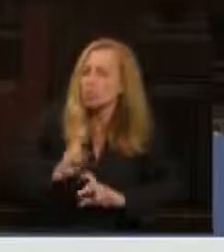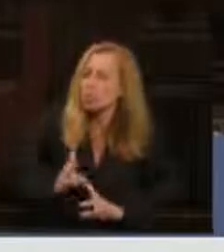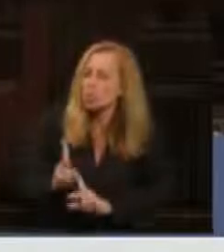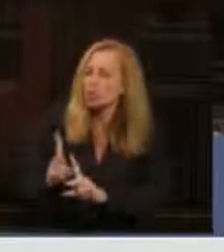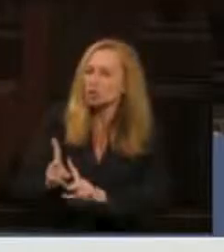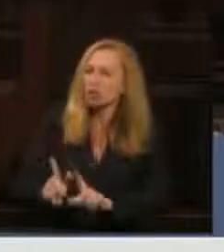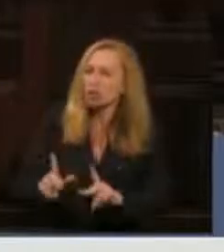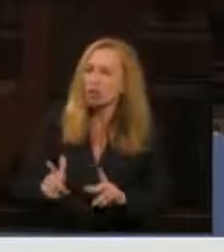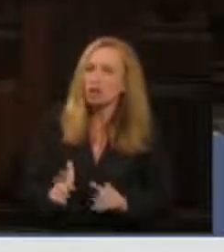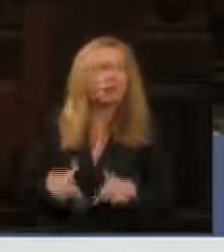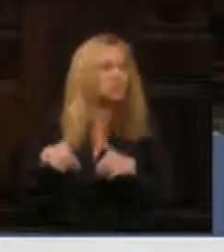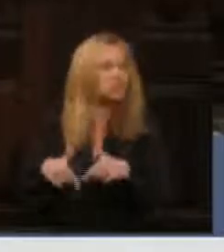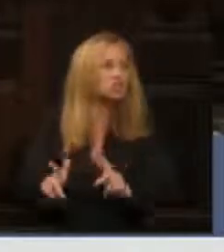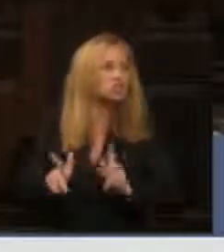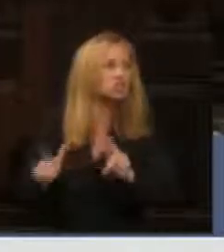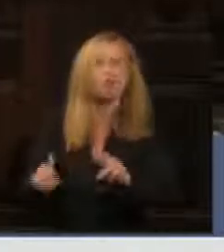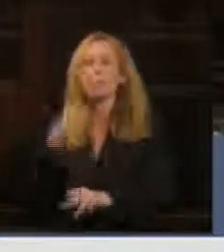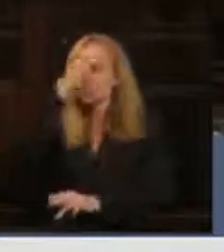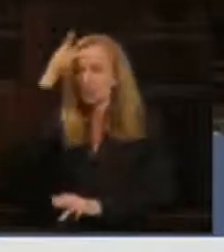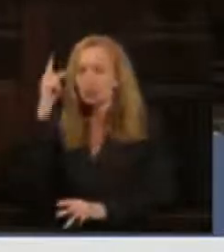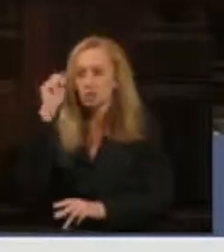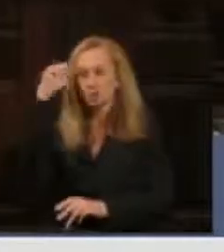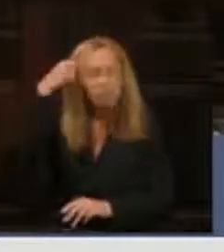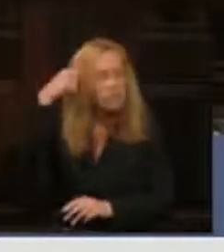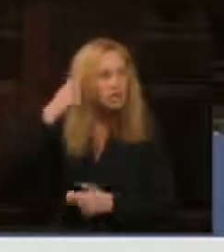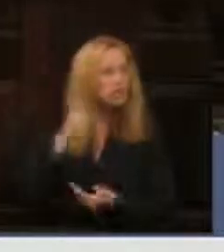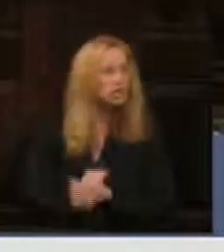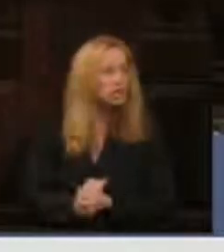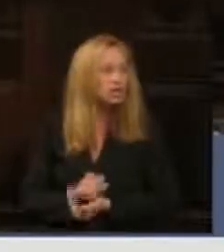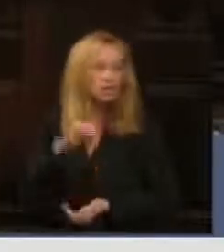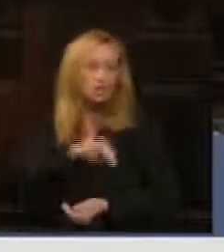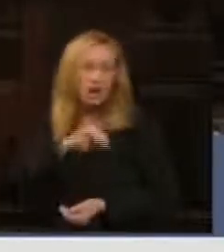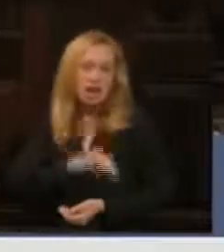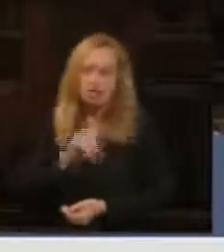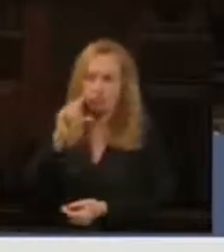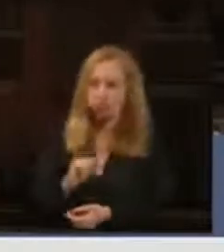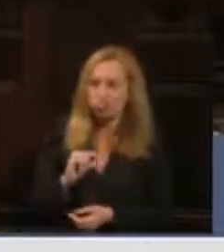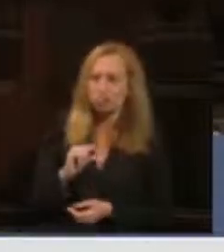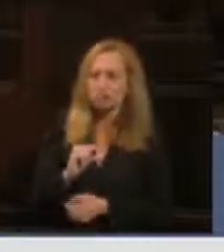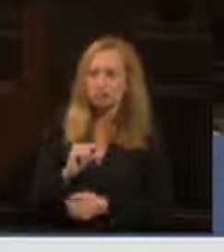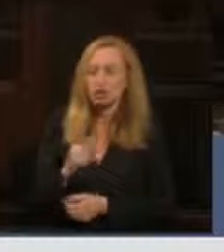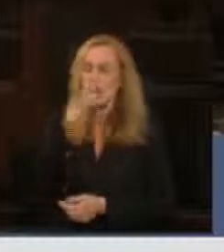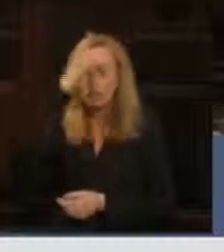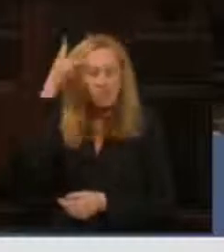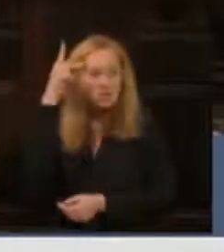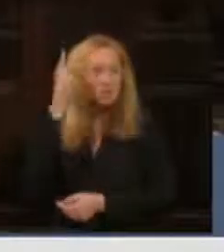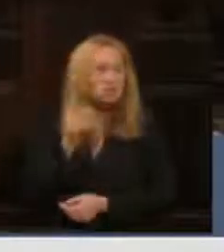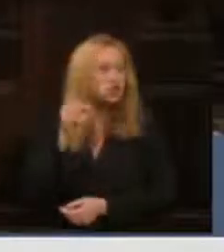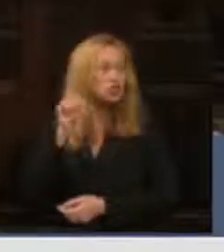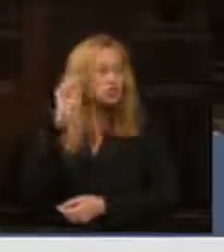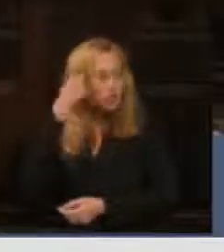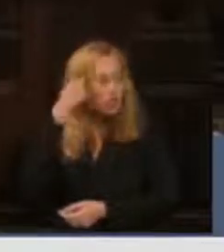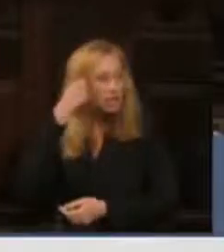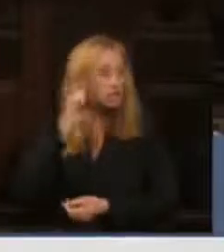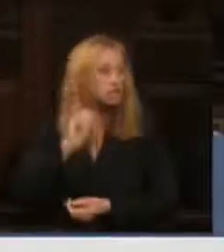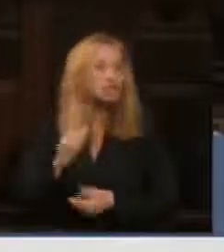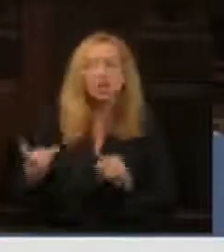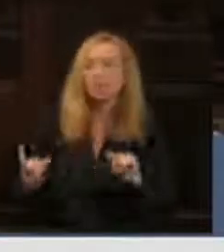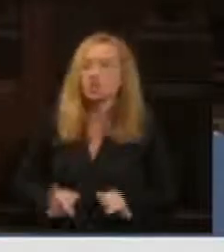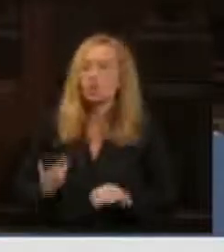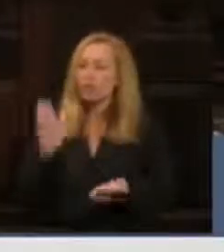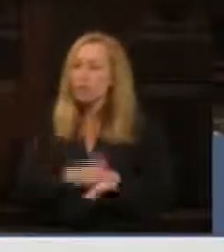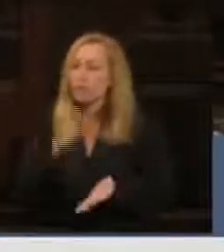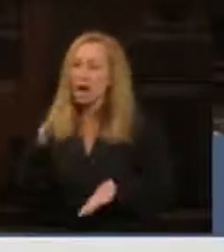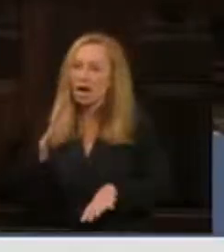sociedade. Pessoas negras recebem salários mais baixos, pessoas negras sofrem